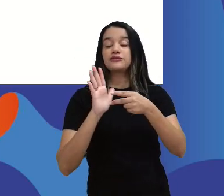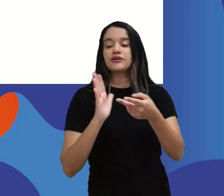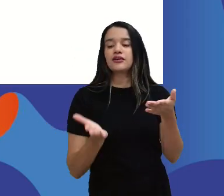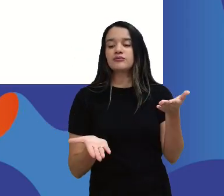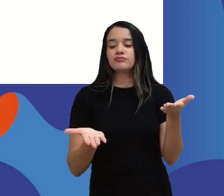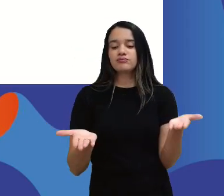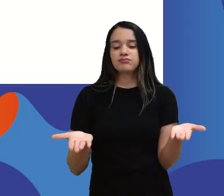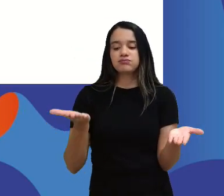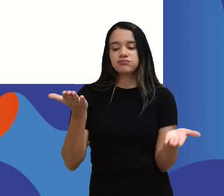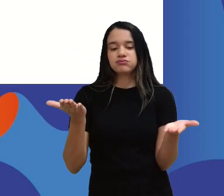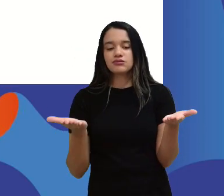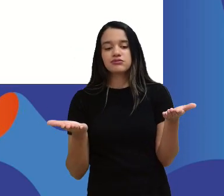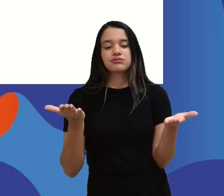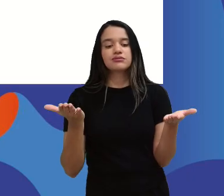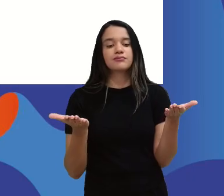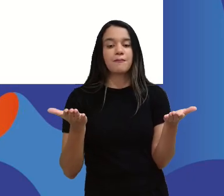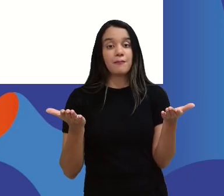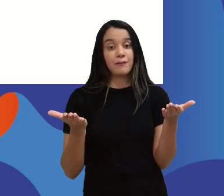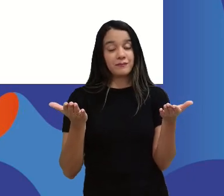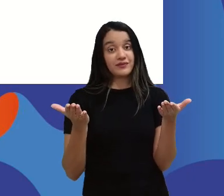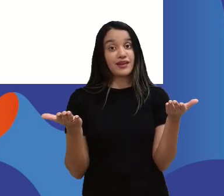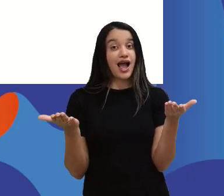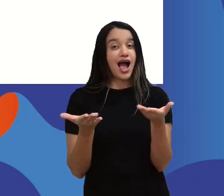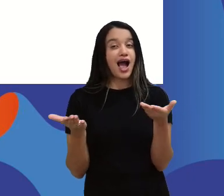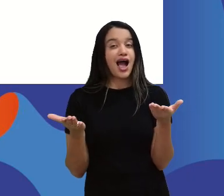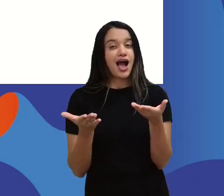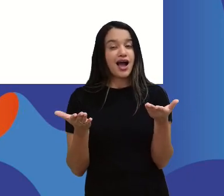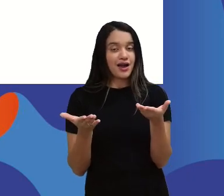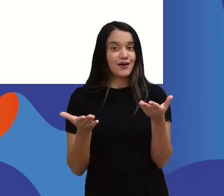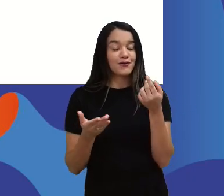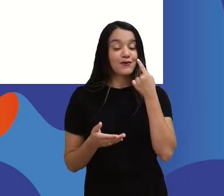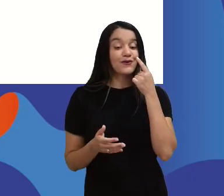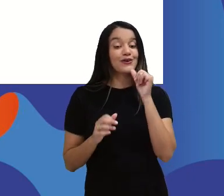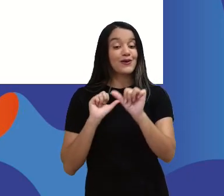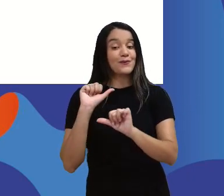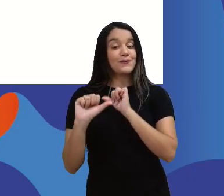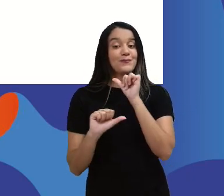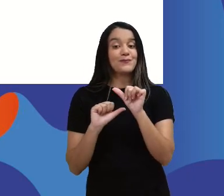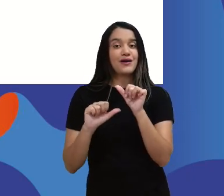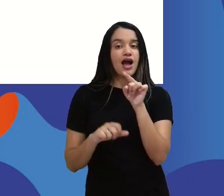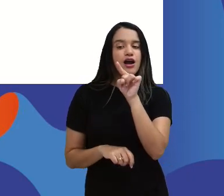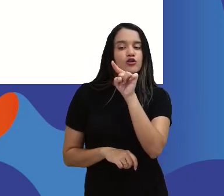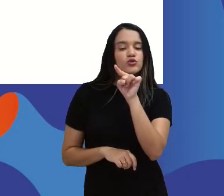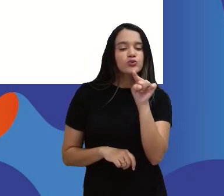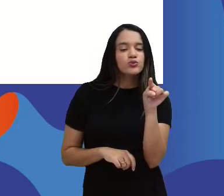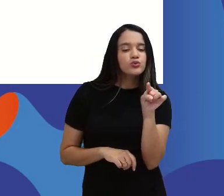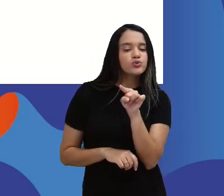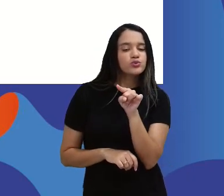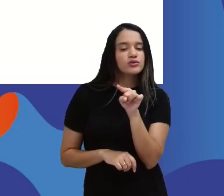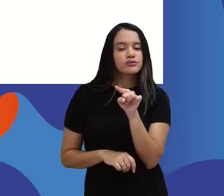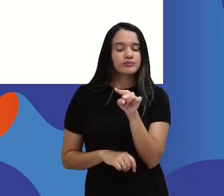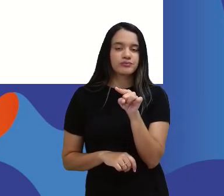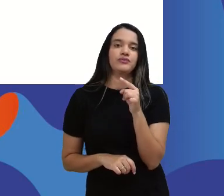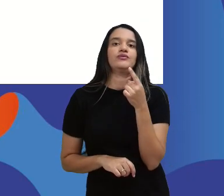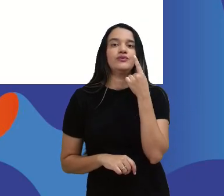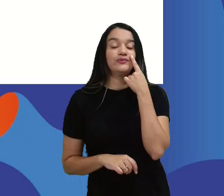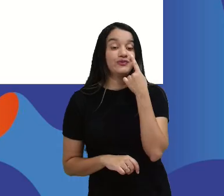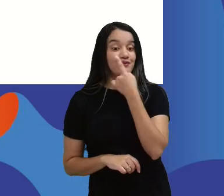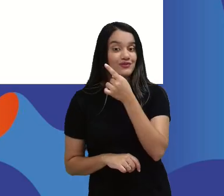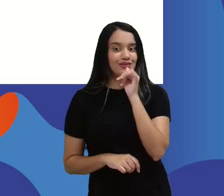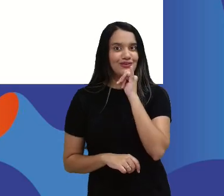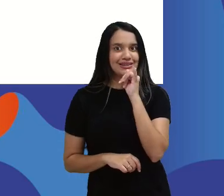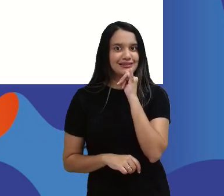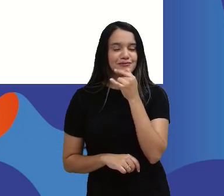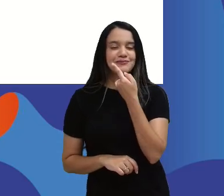nas inequações eu vou ter que usar os símbolos de, no caso aí, de maior que, menor que a gente vai ver uma série de exemplos